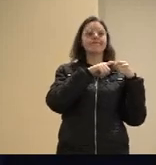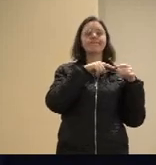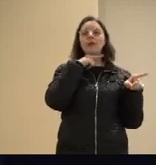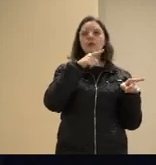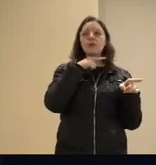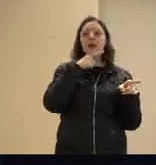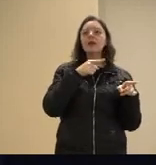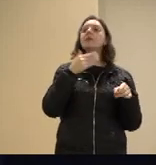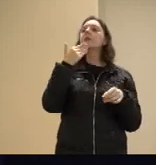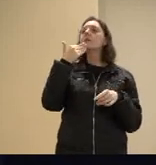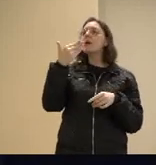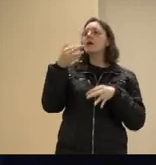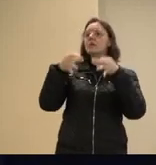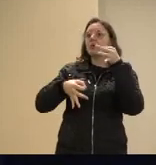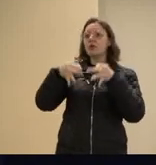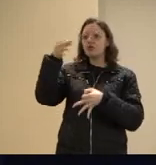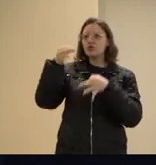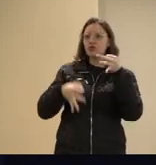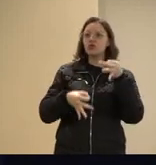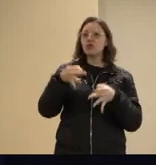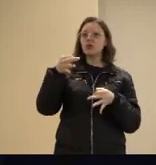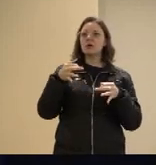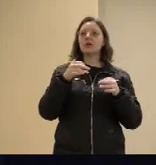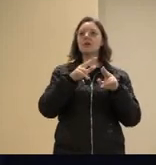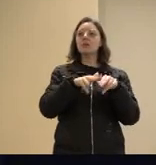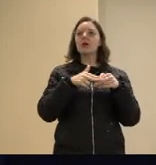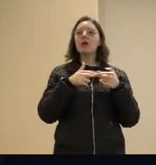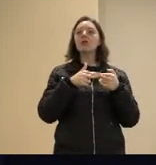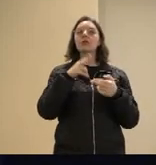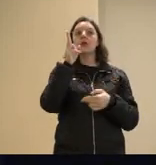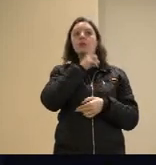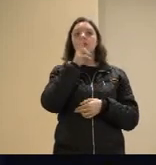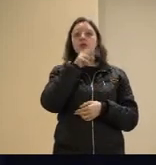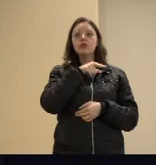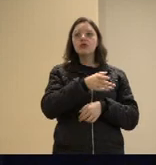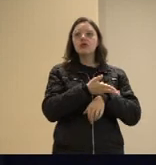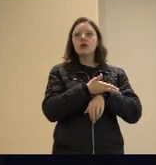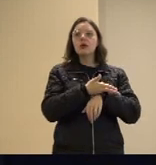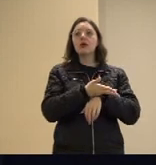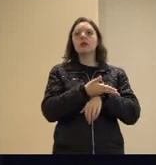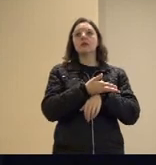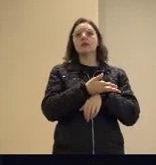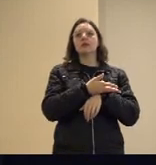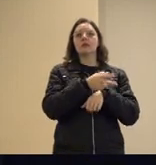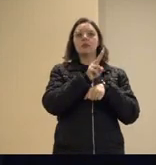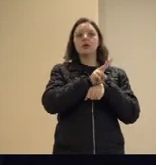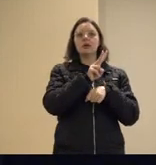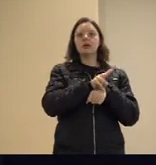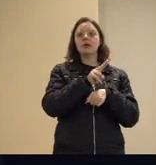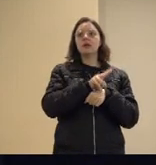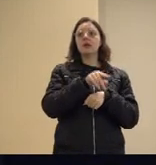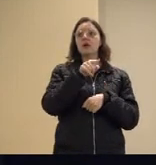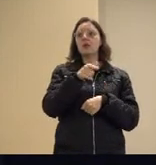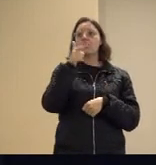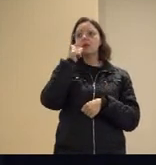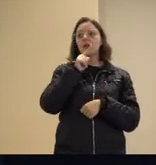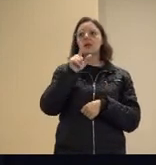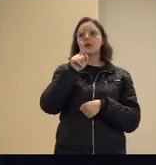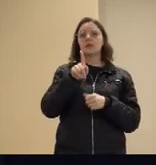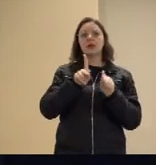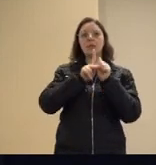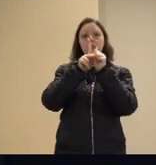recomenda-se ao juiz, diante da excepcionalidade e provisoriedade da medida protetiva, que encaminhe-se cópia ao